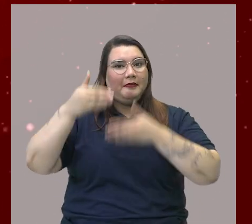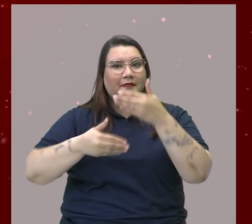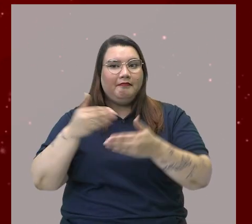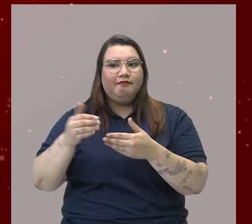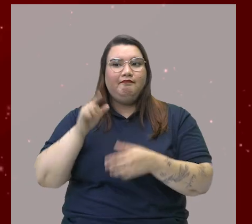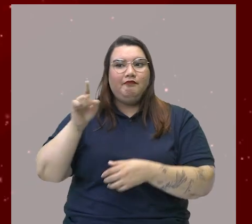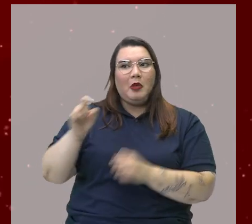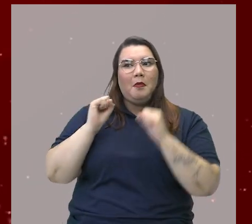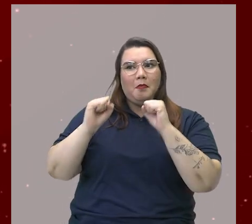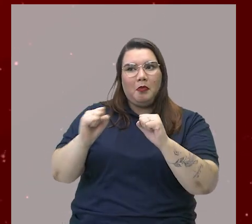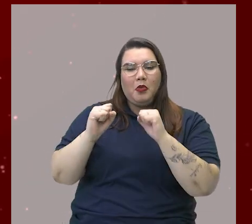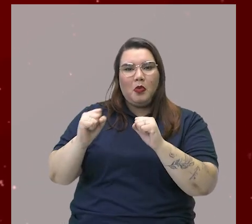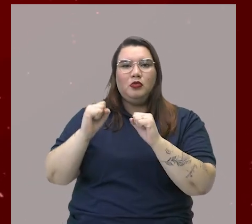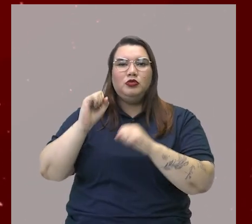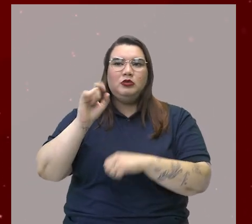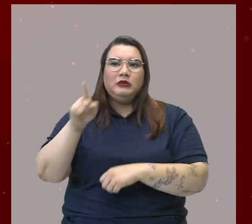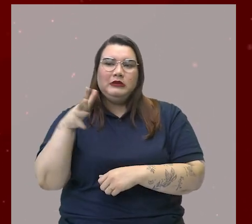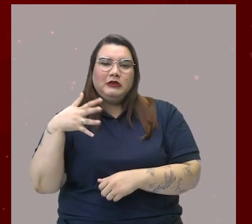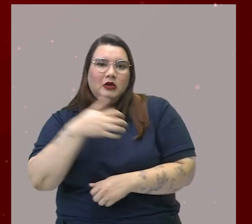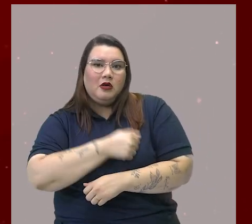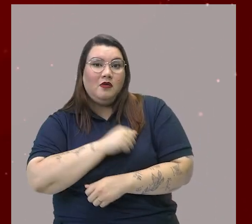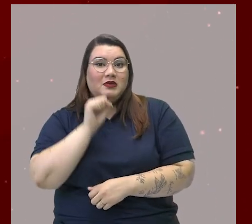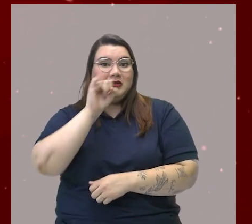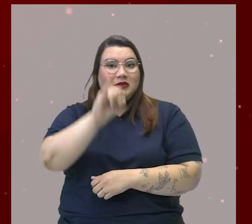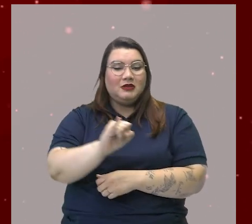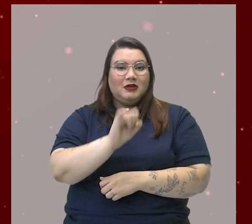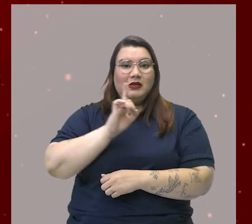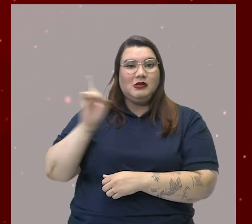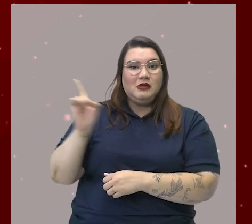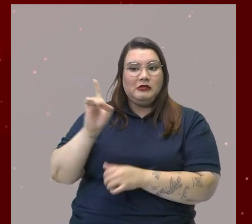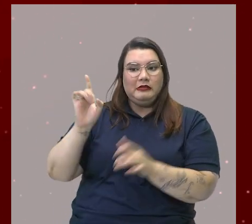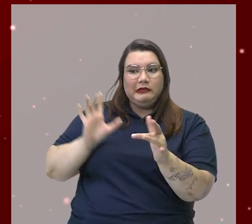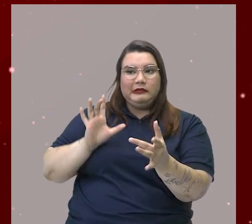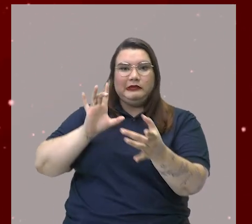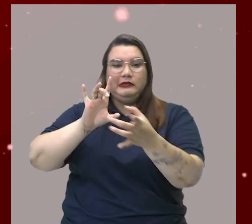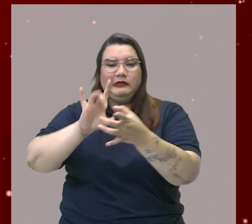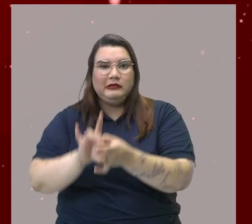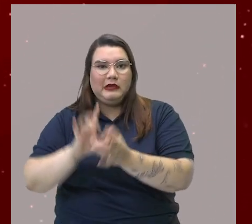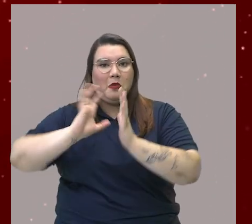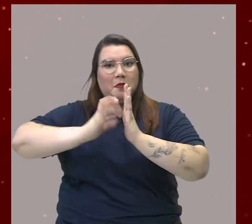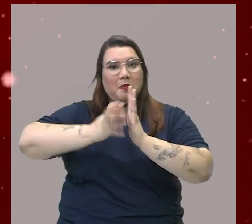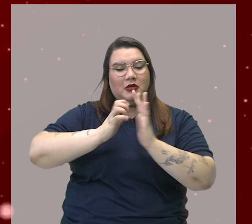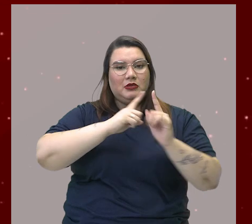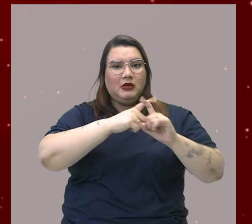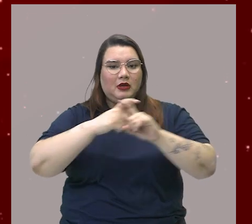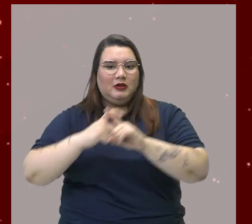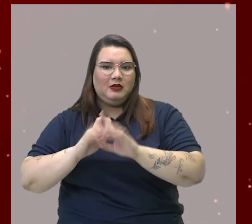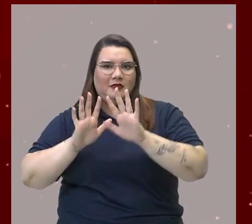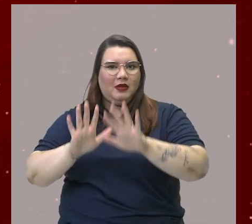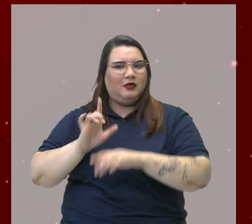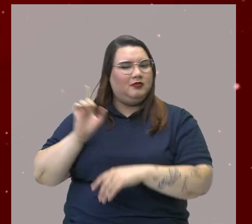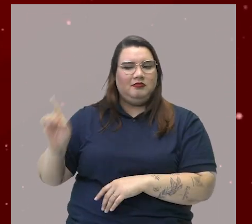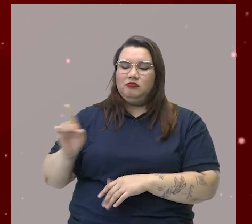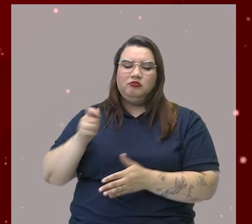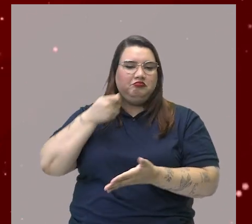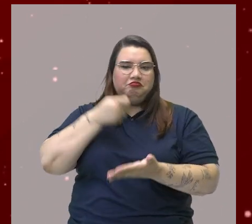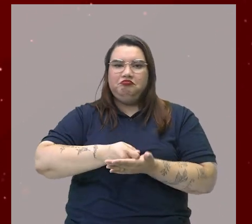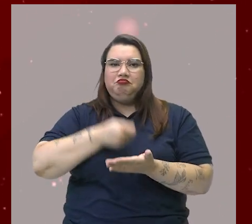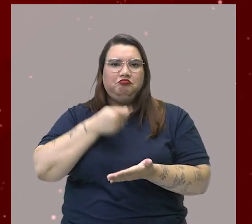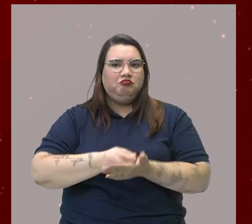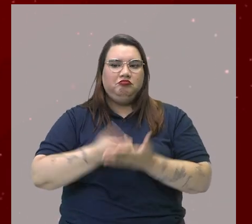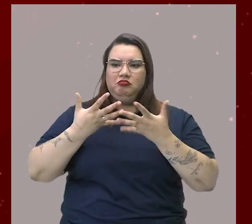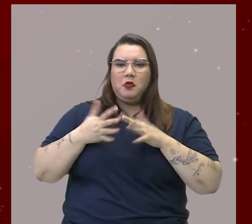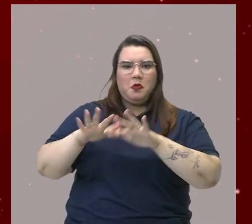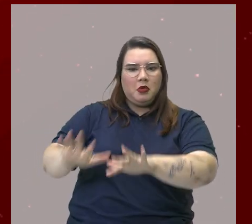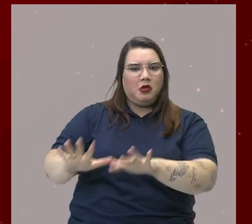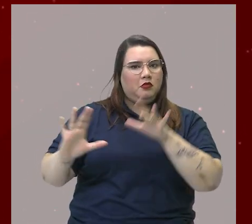dito que Erwin poderia ter sido poupado se Planck tivesse se aliado ao Partido Nazista, Planck manteve-se firme